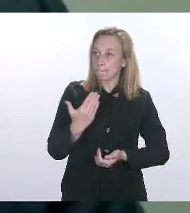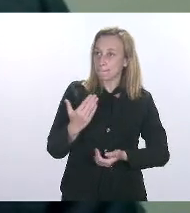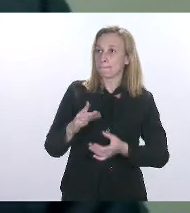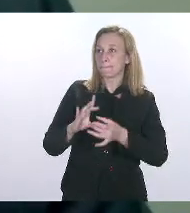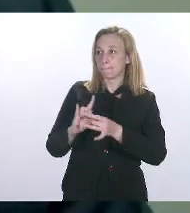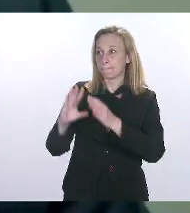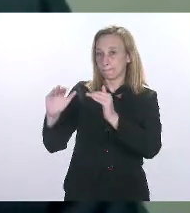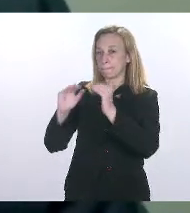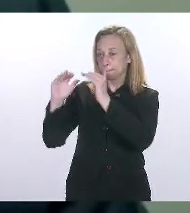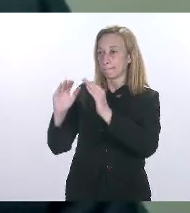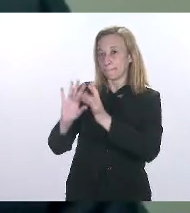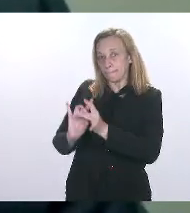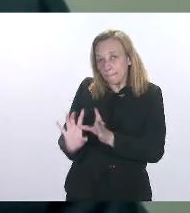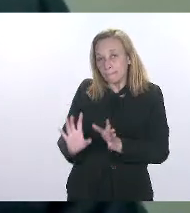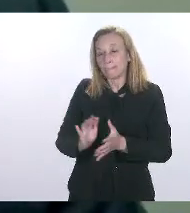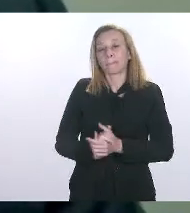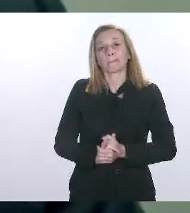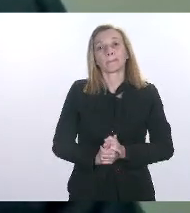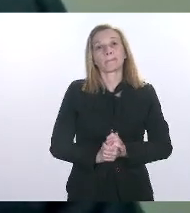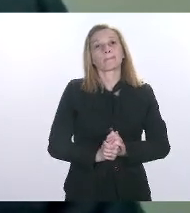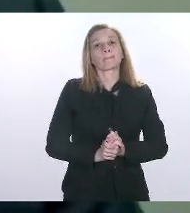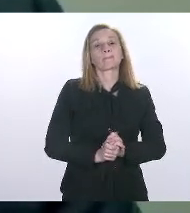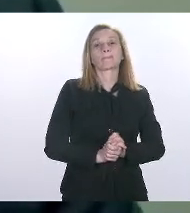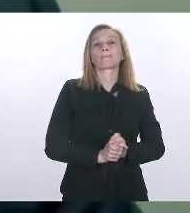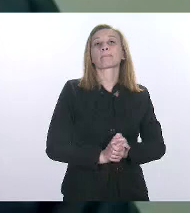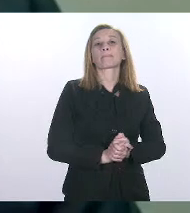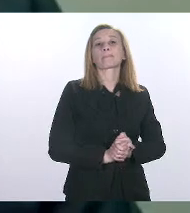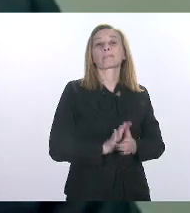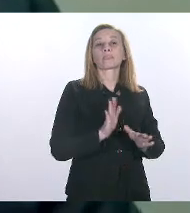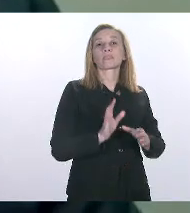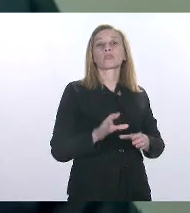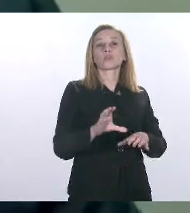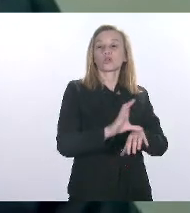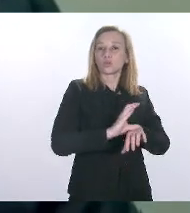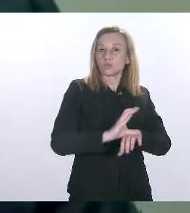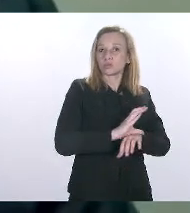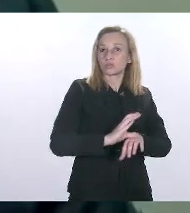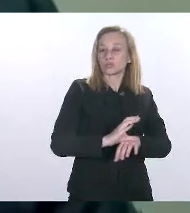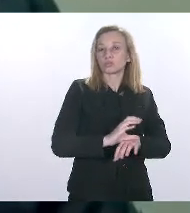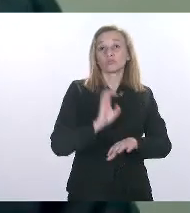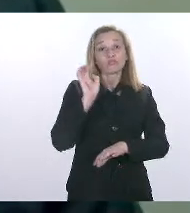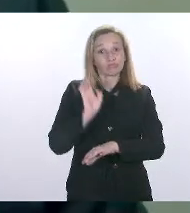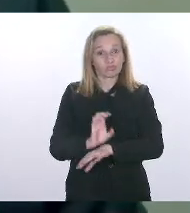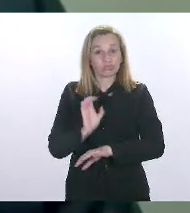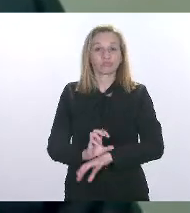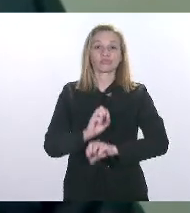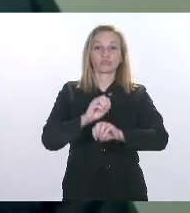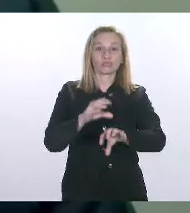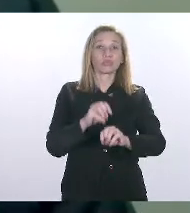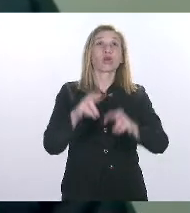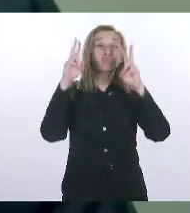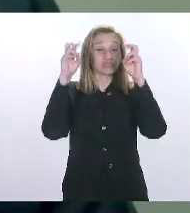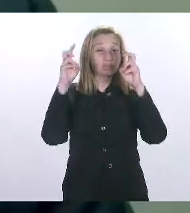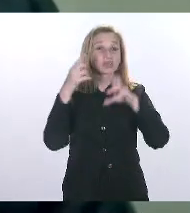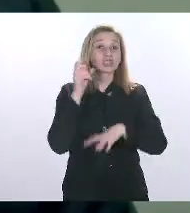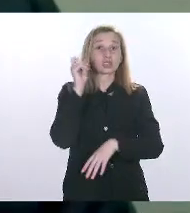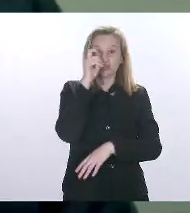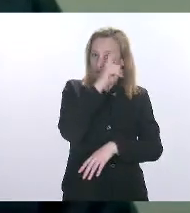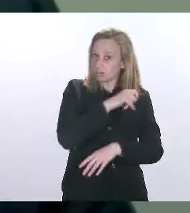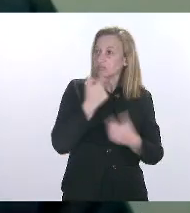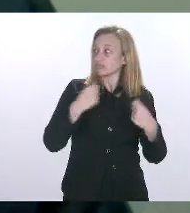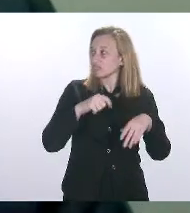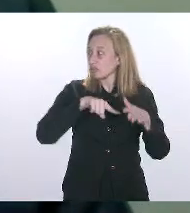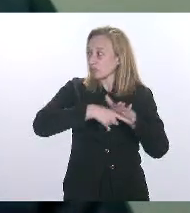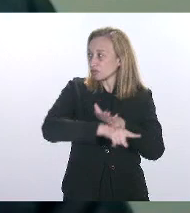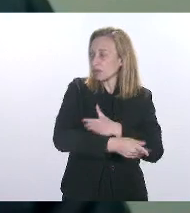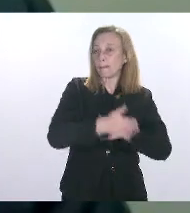permitir, que seja feita uma baixa diligência ao Conselho Estadual de Educação. Isso é um tema difícil, é um tema que precisa aprofundar,